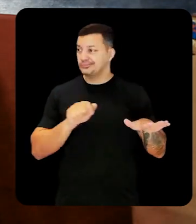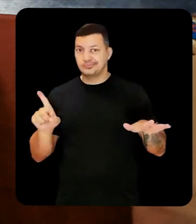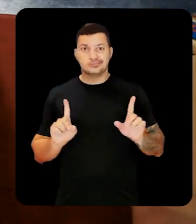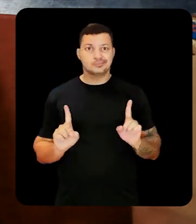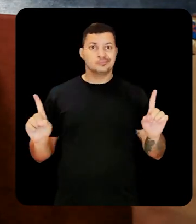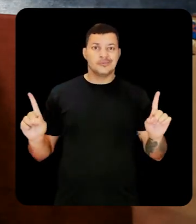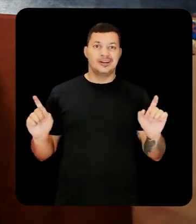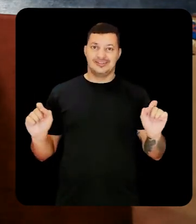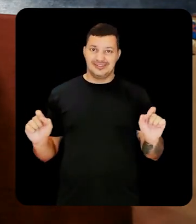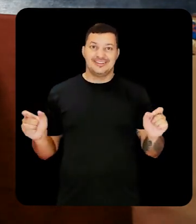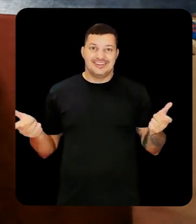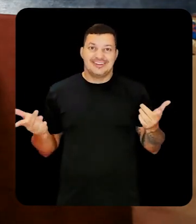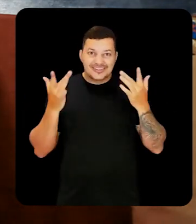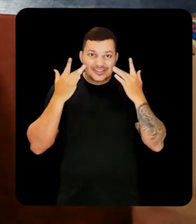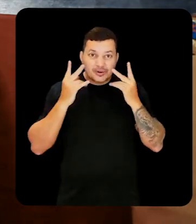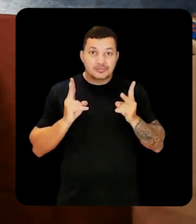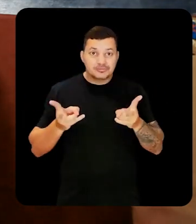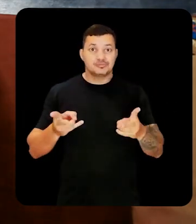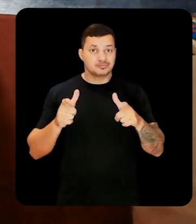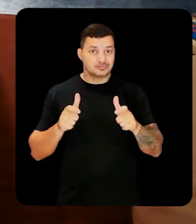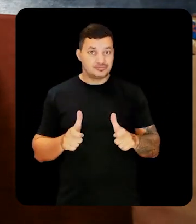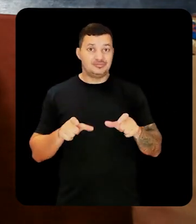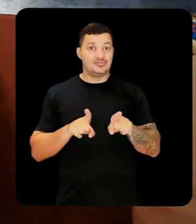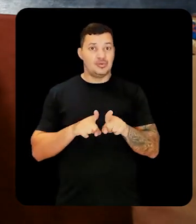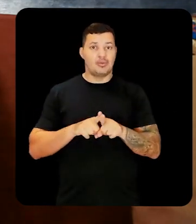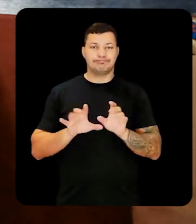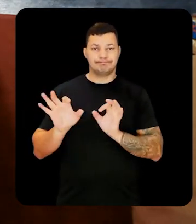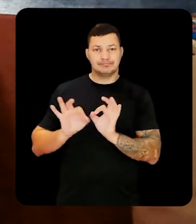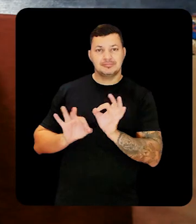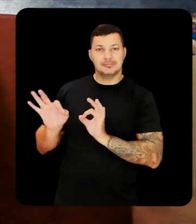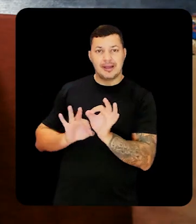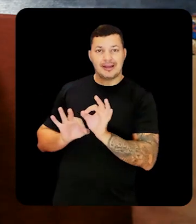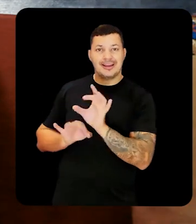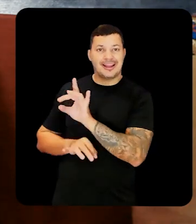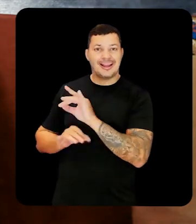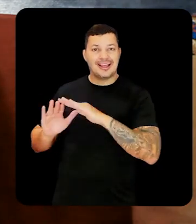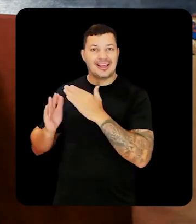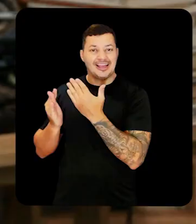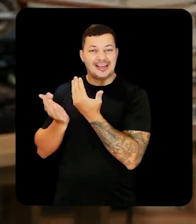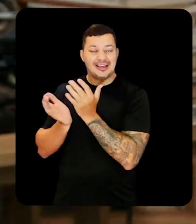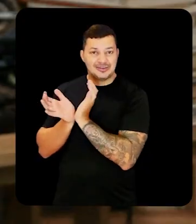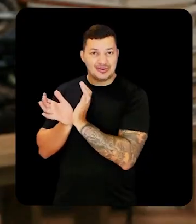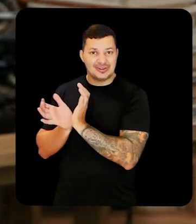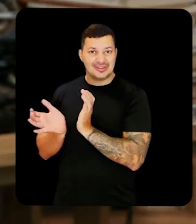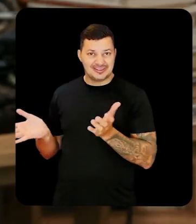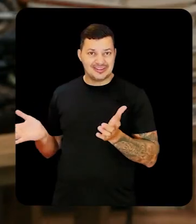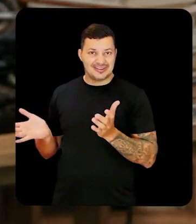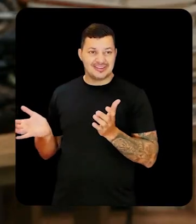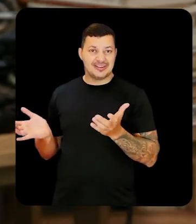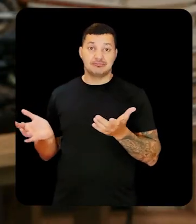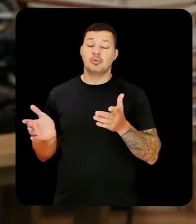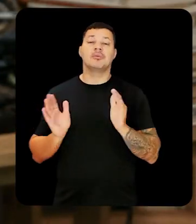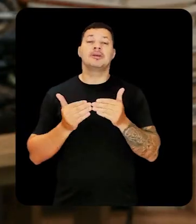seguindo um caminho. Foram 2 cursos de teatro no mesmo local e 2 montagens para cada turma. O que parte